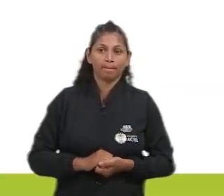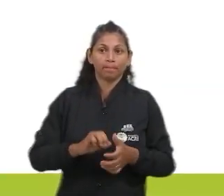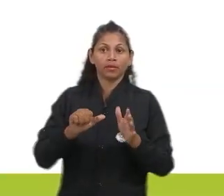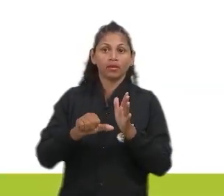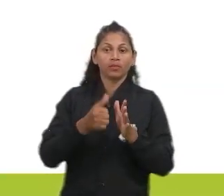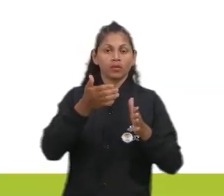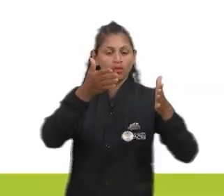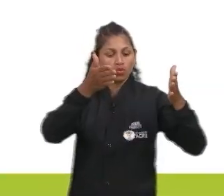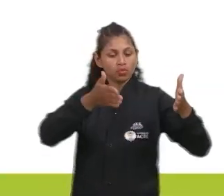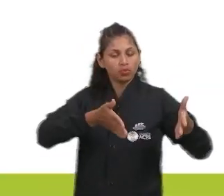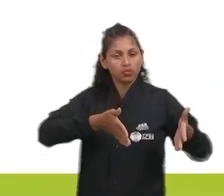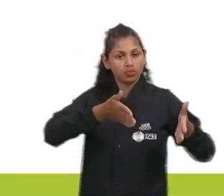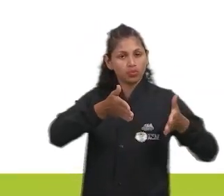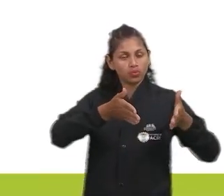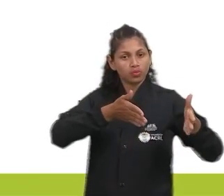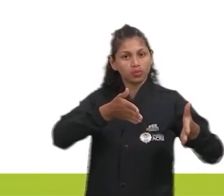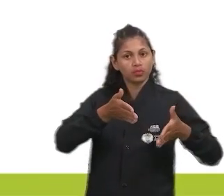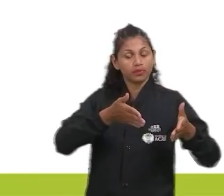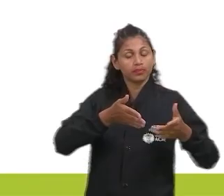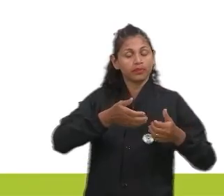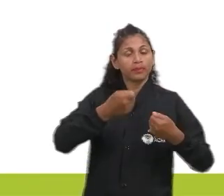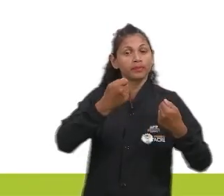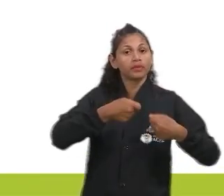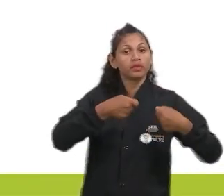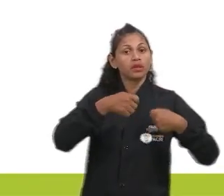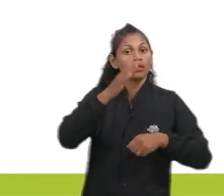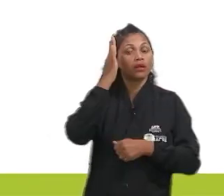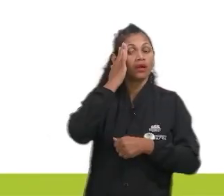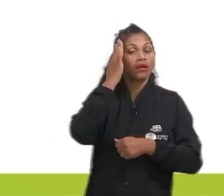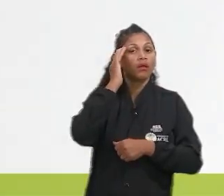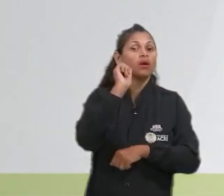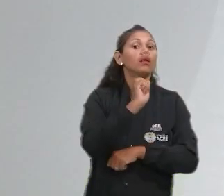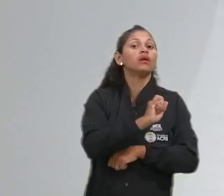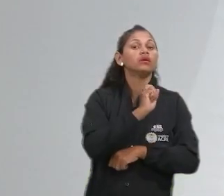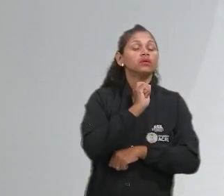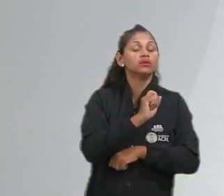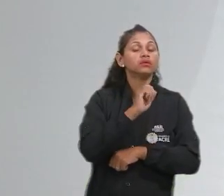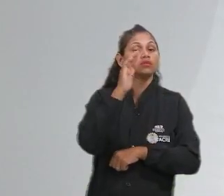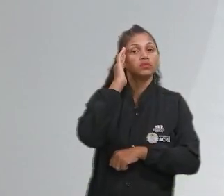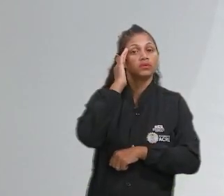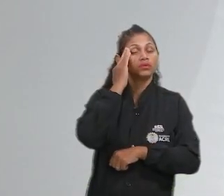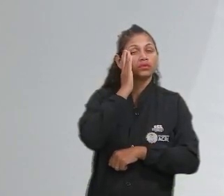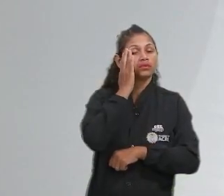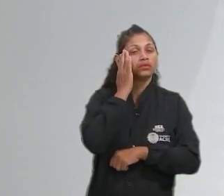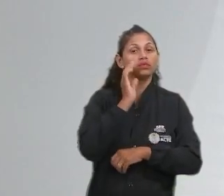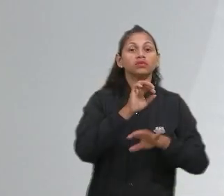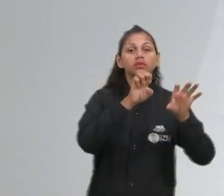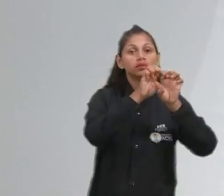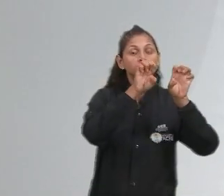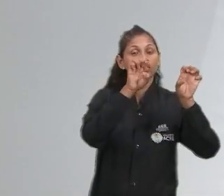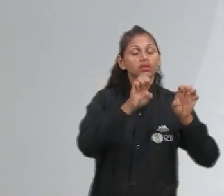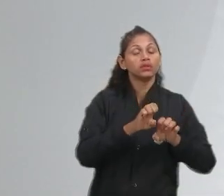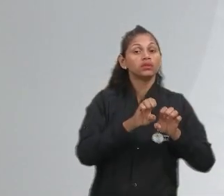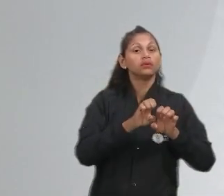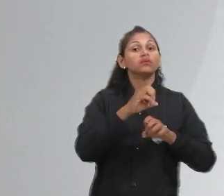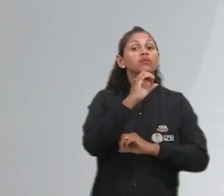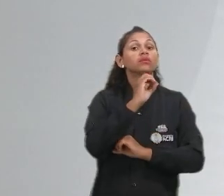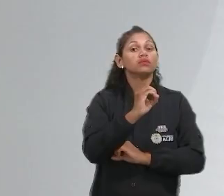passo, o que você precisa saber aí para entender essas funções